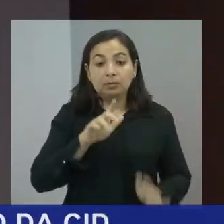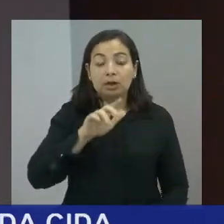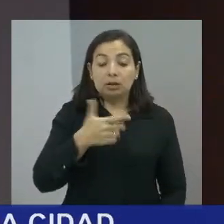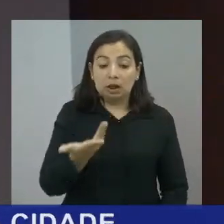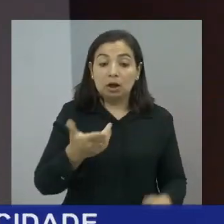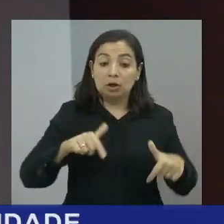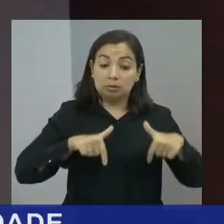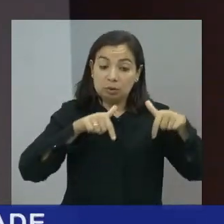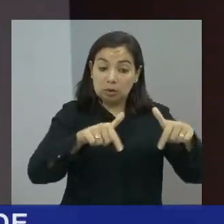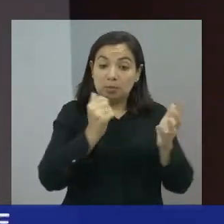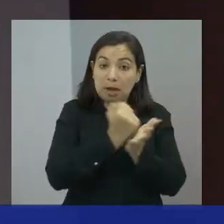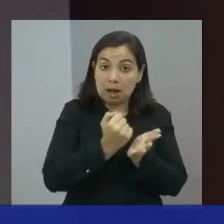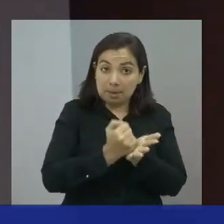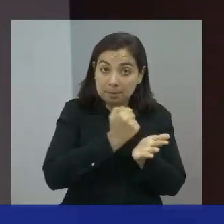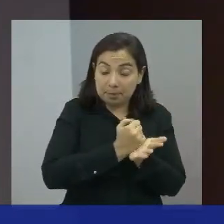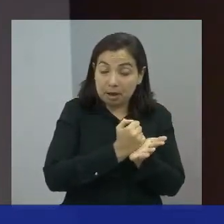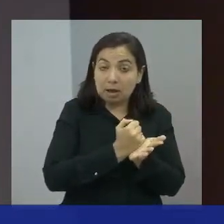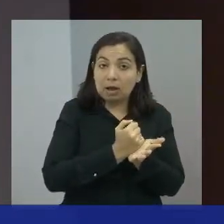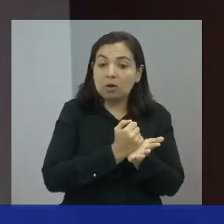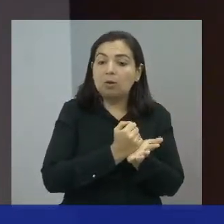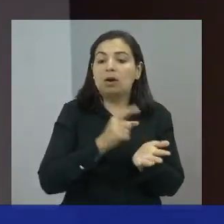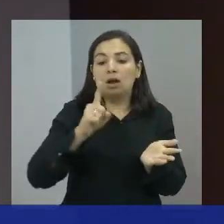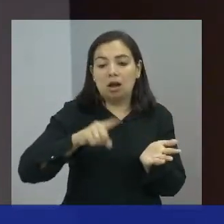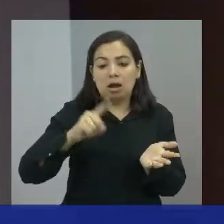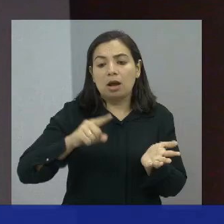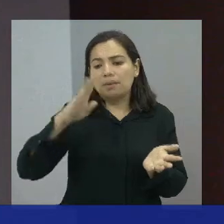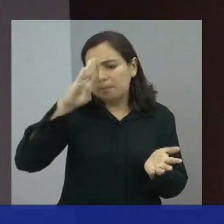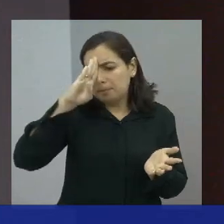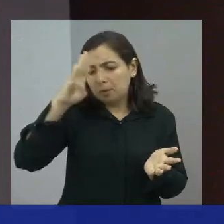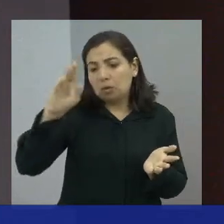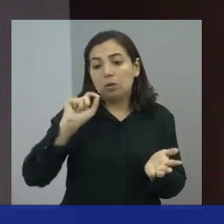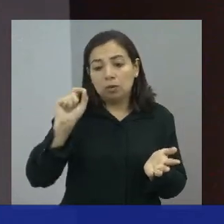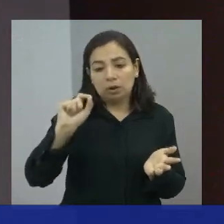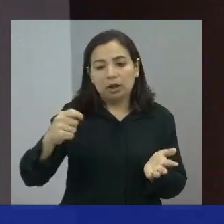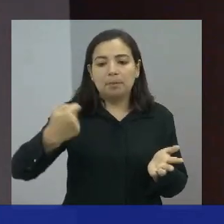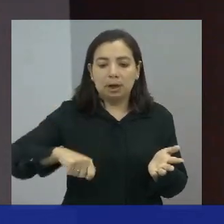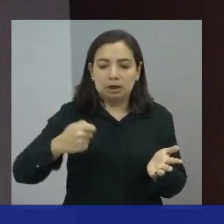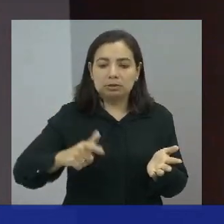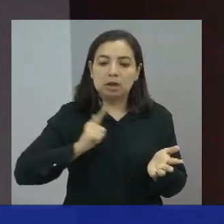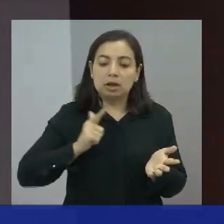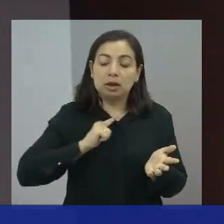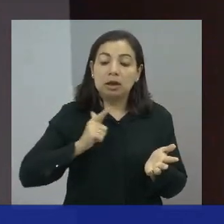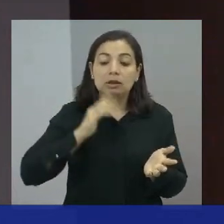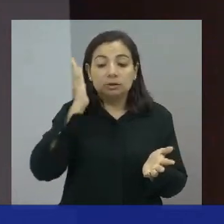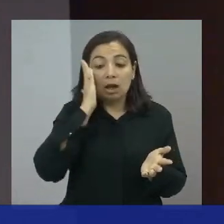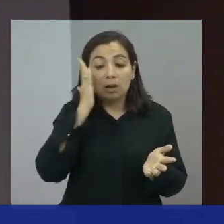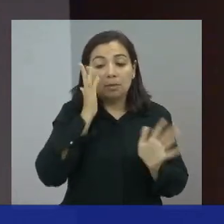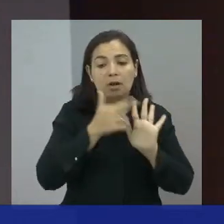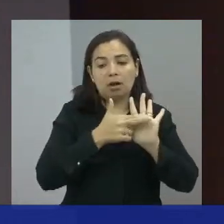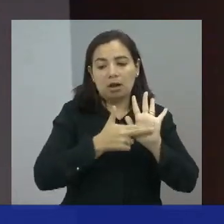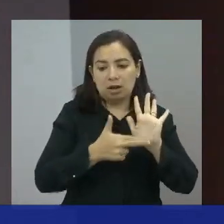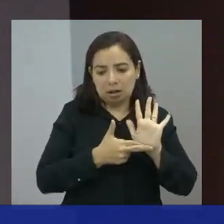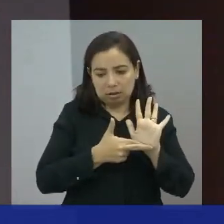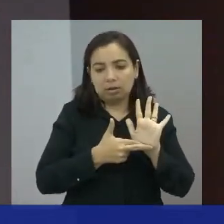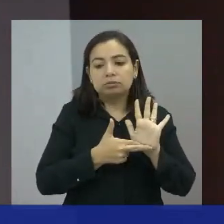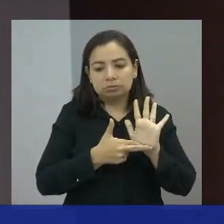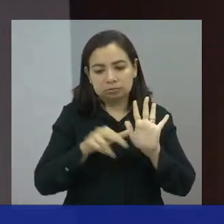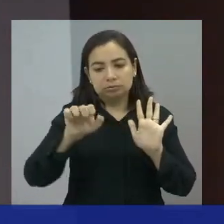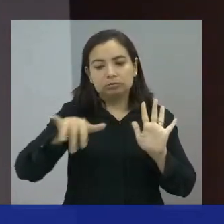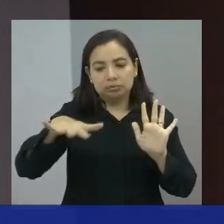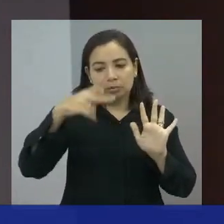é fundamental como uma forma de conhecimento e comunicação das regras para as pessoas.